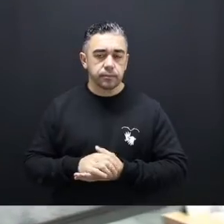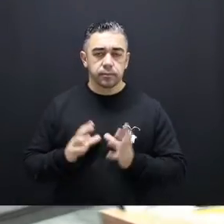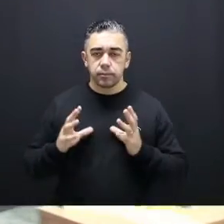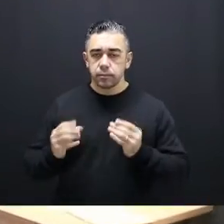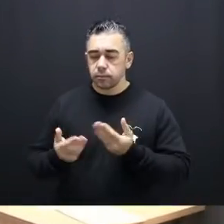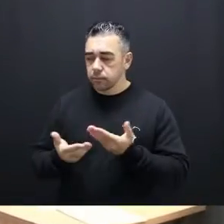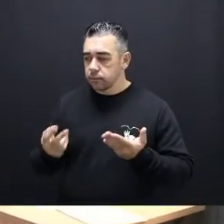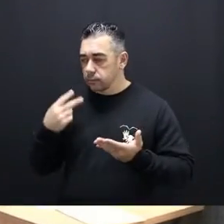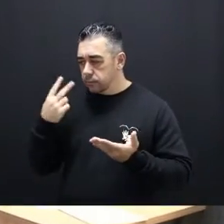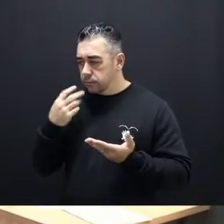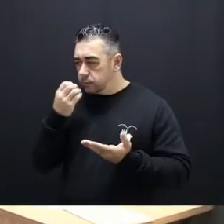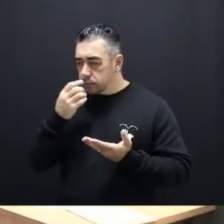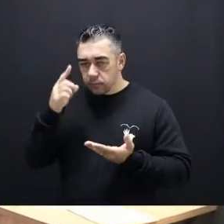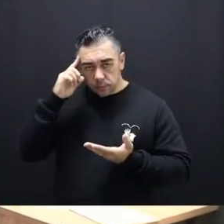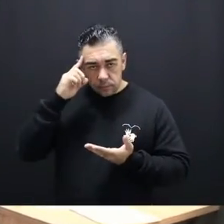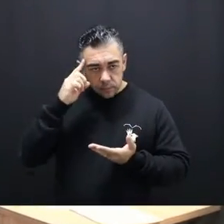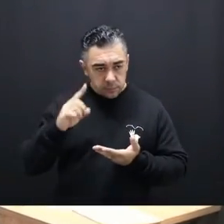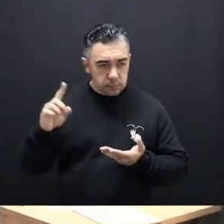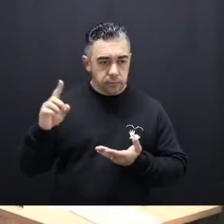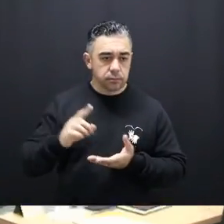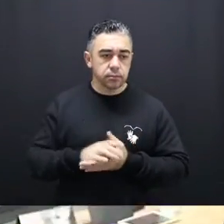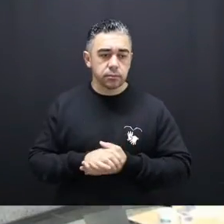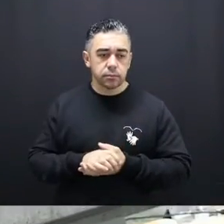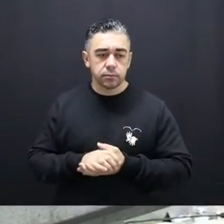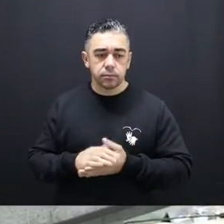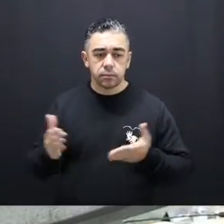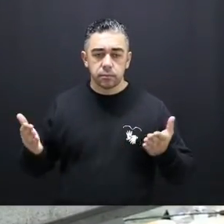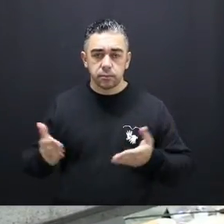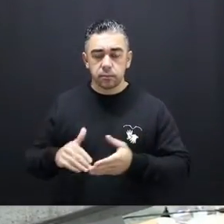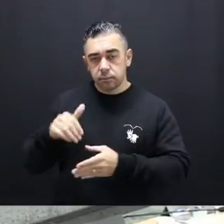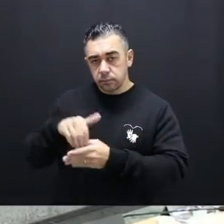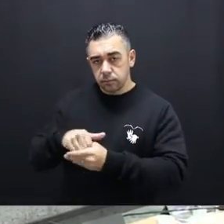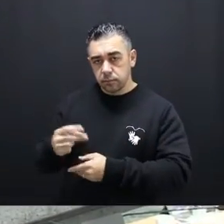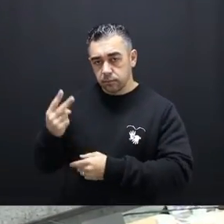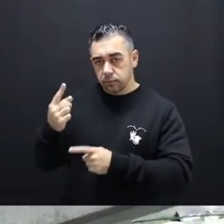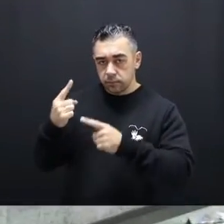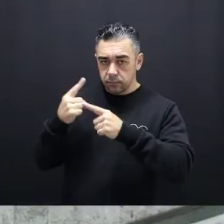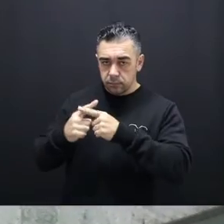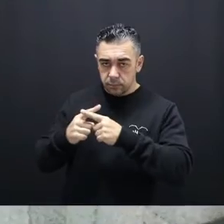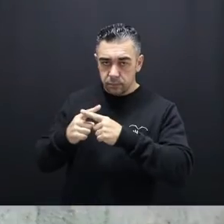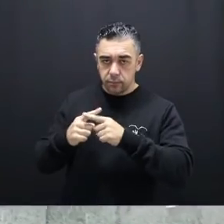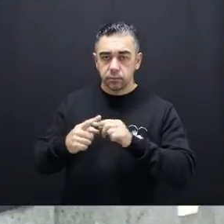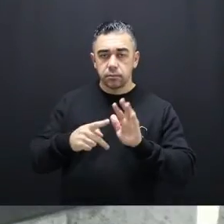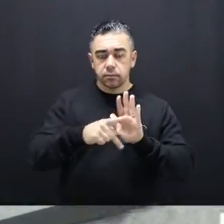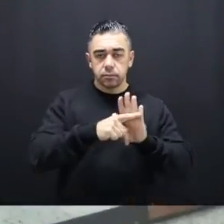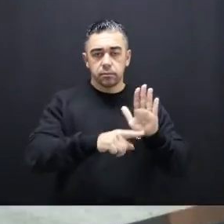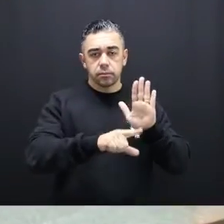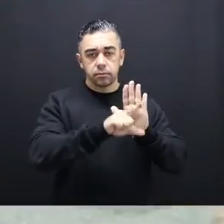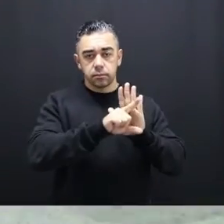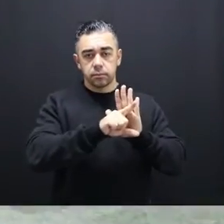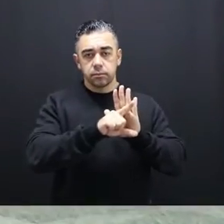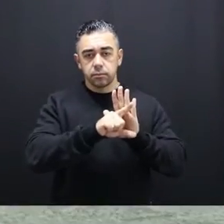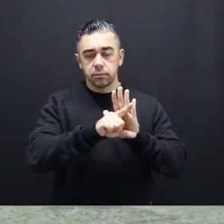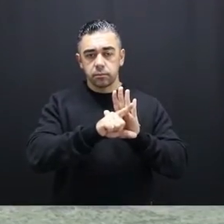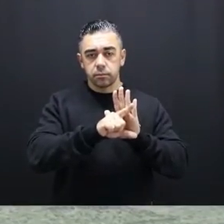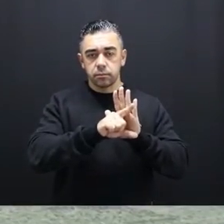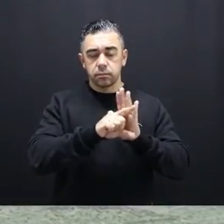muito bom dia e agora que nós Voltaremos aqui o segundo turno o projeto de lei